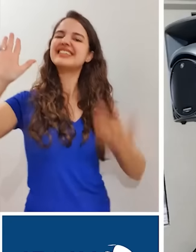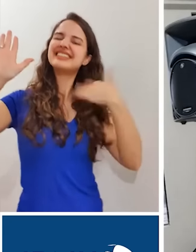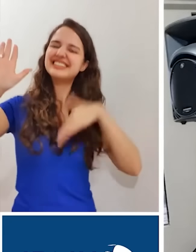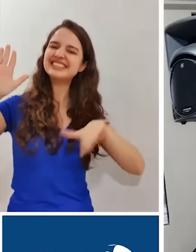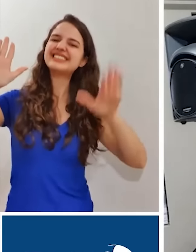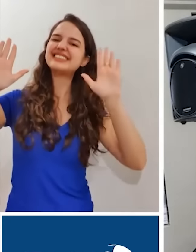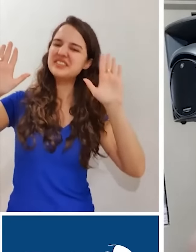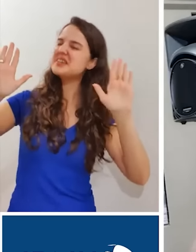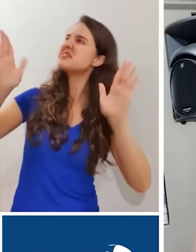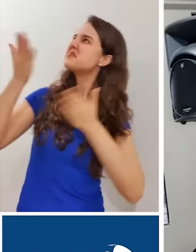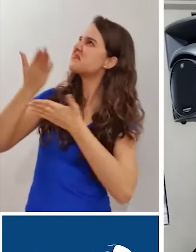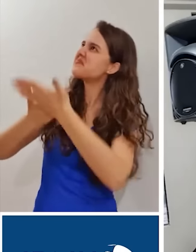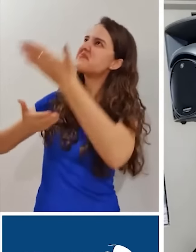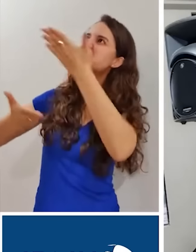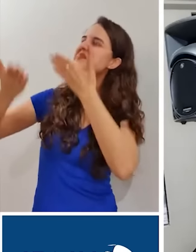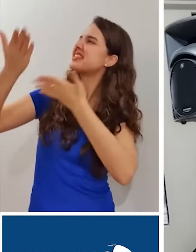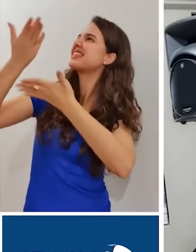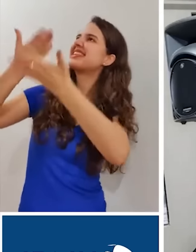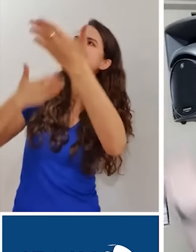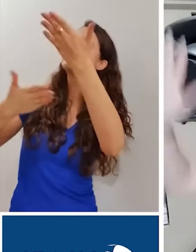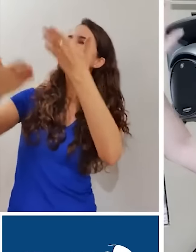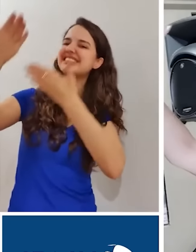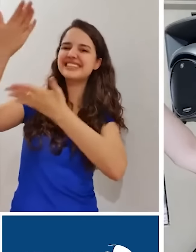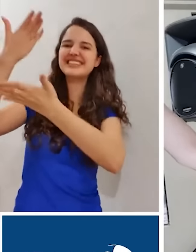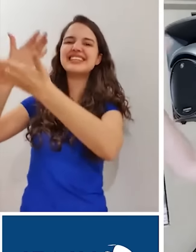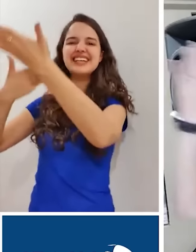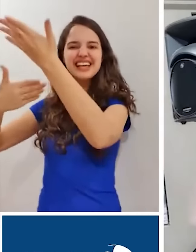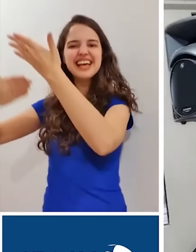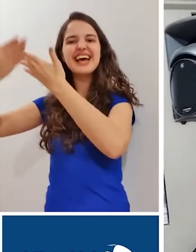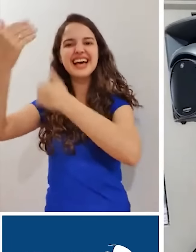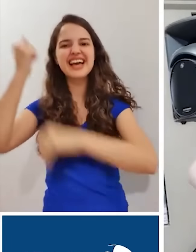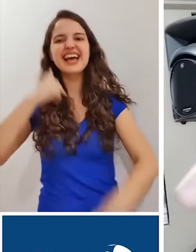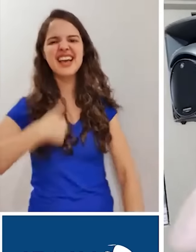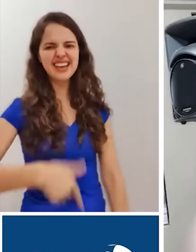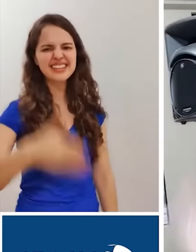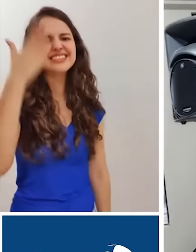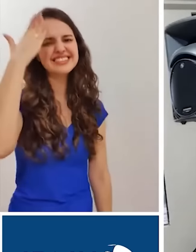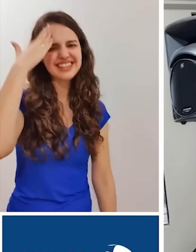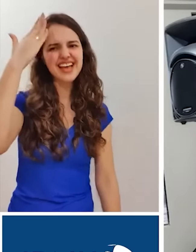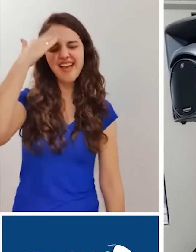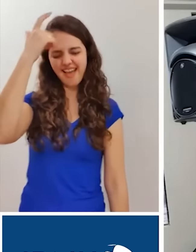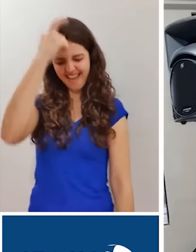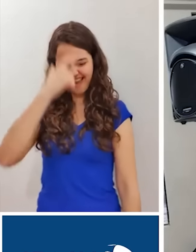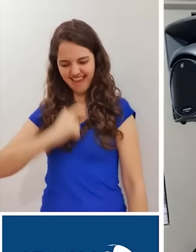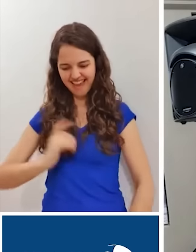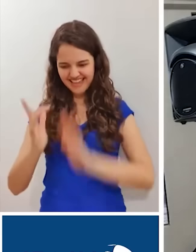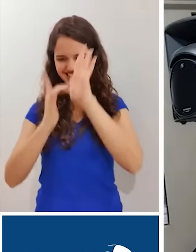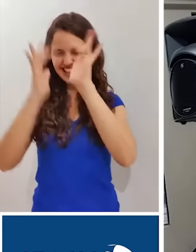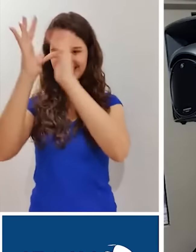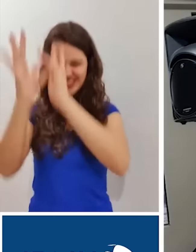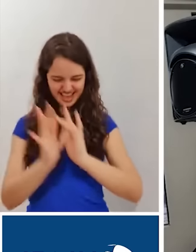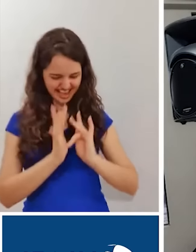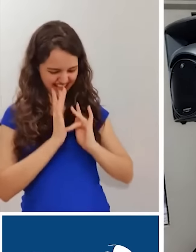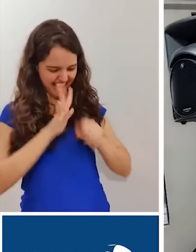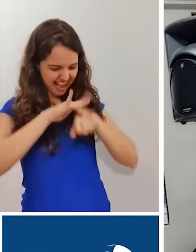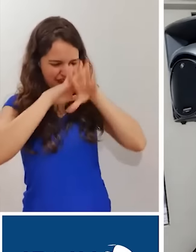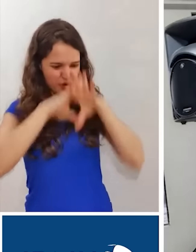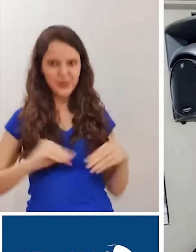exaltarei Eu Sei Que Sou Curado em nome de Jesus